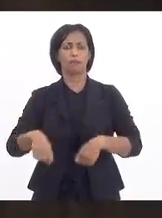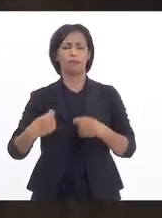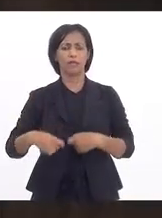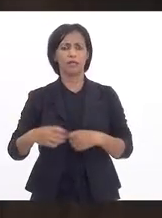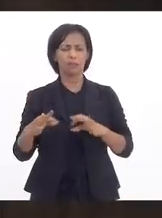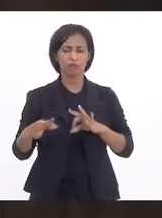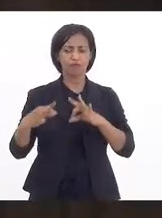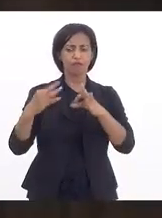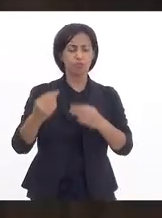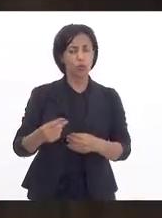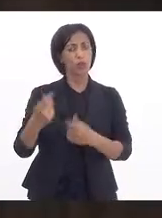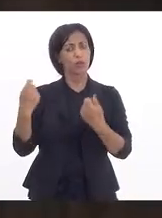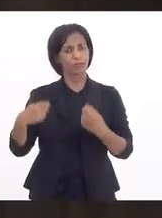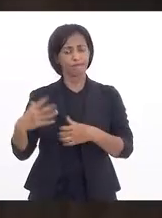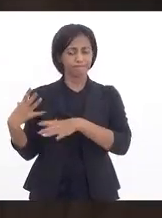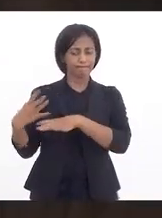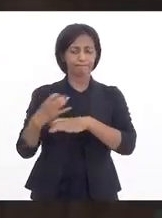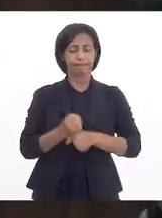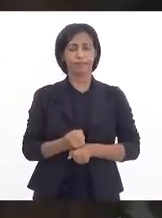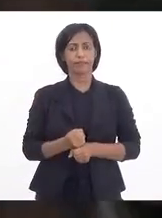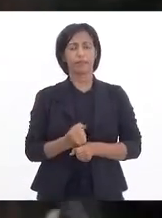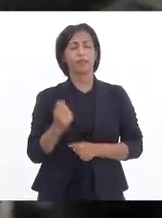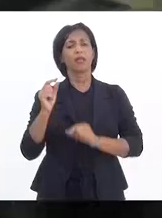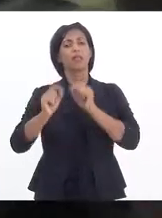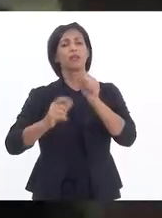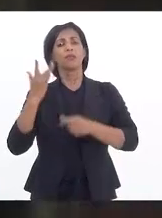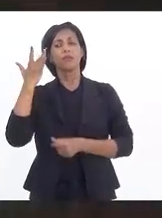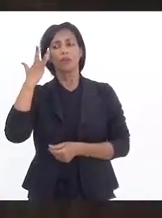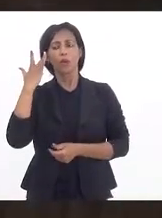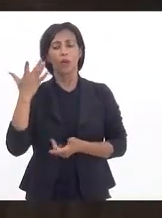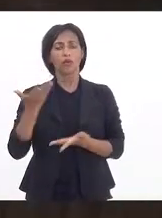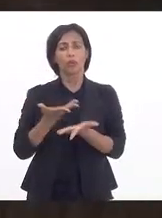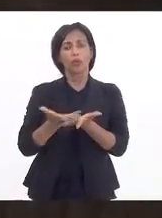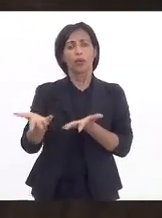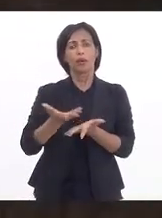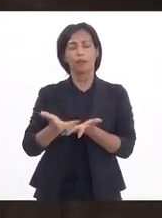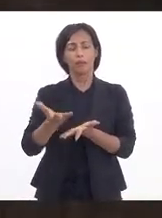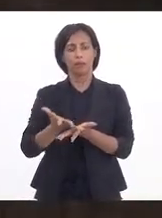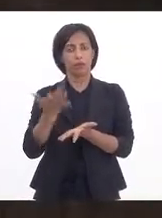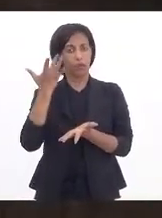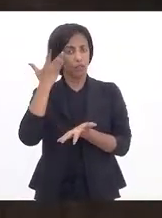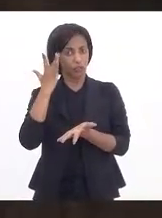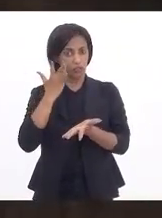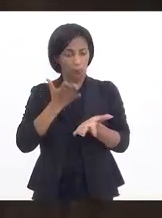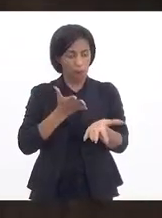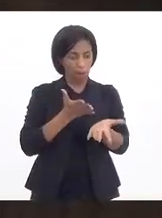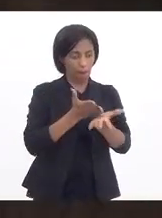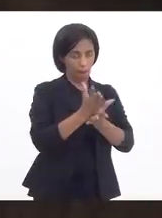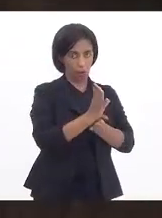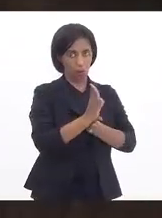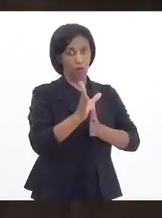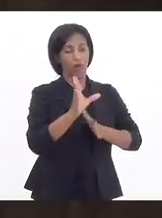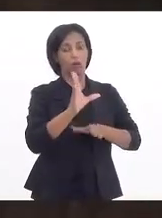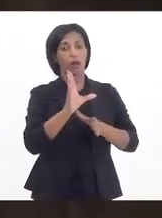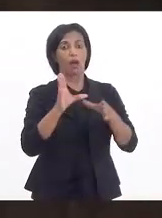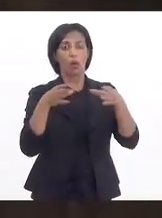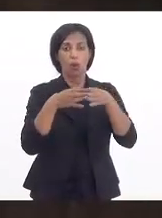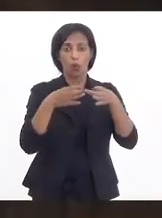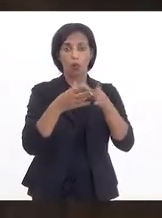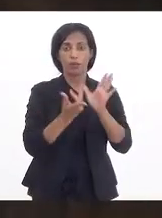tudo isso tem que ser levado em conta então que eu tenho que o que que eu acho que deve ter um bom encaminhamento a gente aprova o projeto parecendo a condução da economia